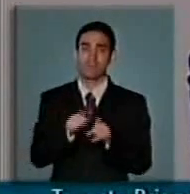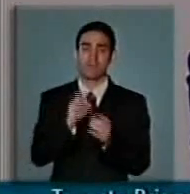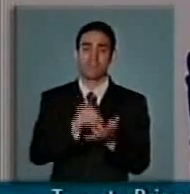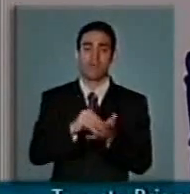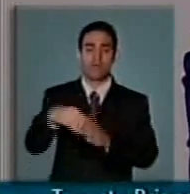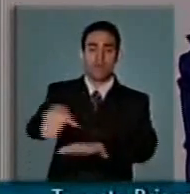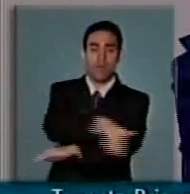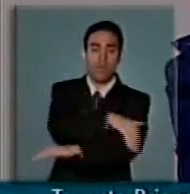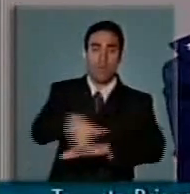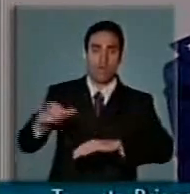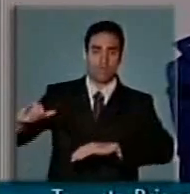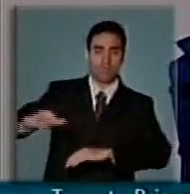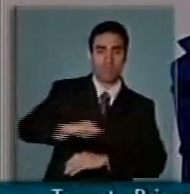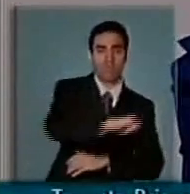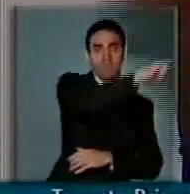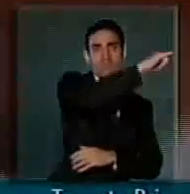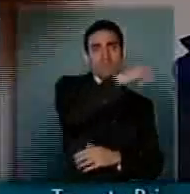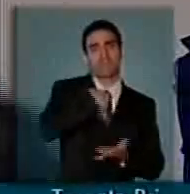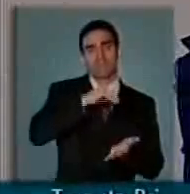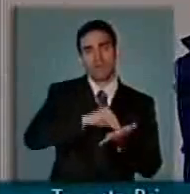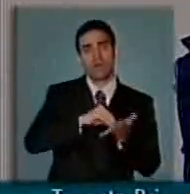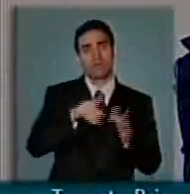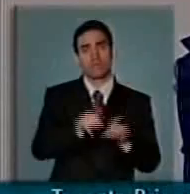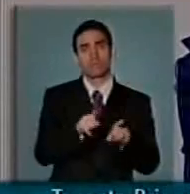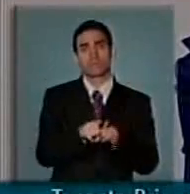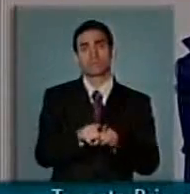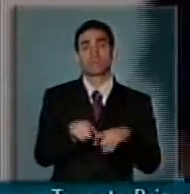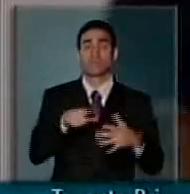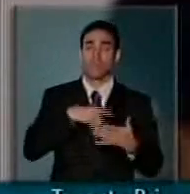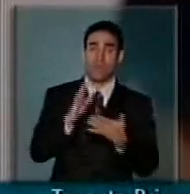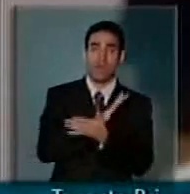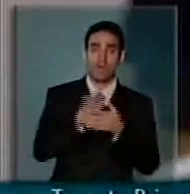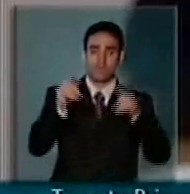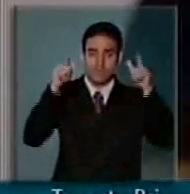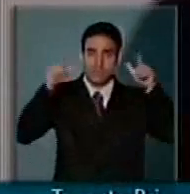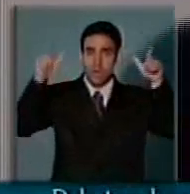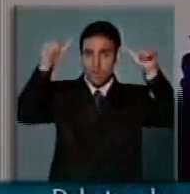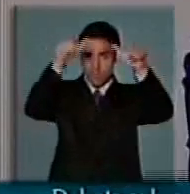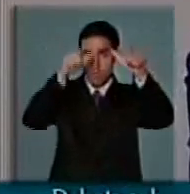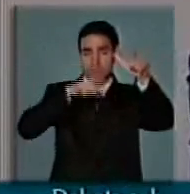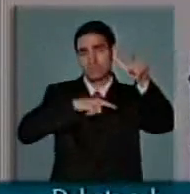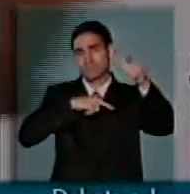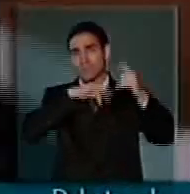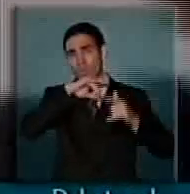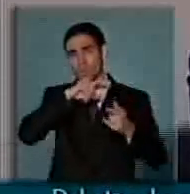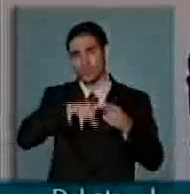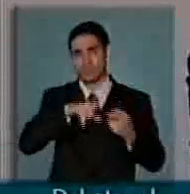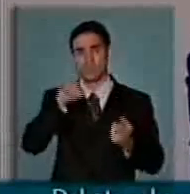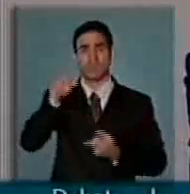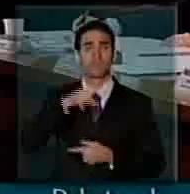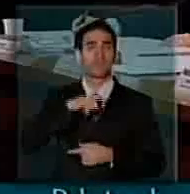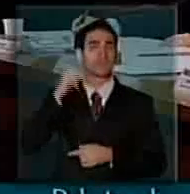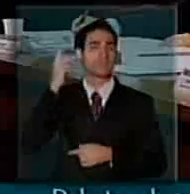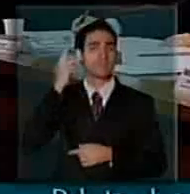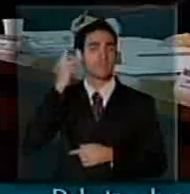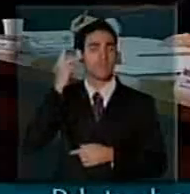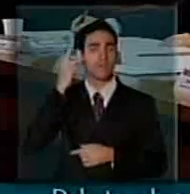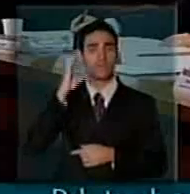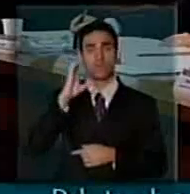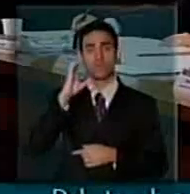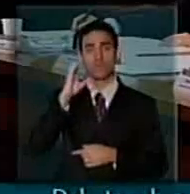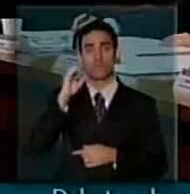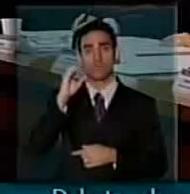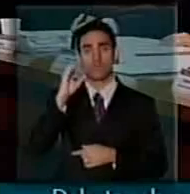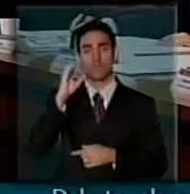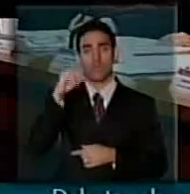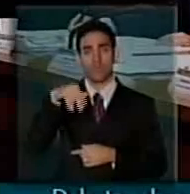estrutura. Então, nós temos hoje alguns aeroportos que são críticos. Congonhas, por exemplo, quando lota o pátio, eu